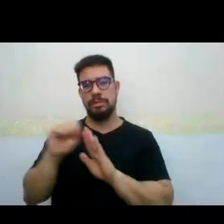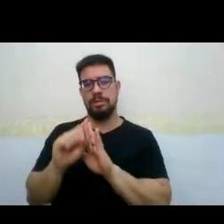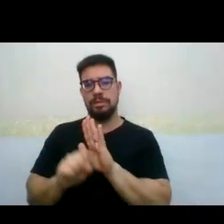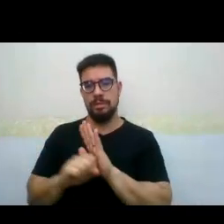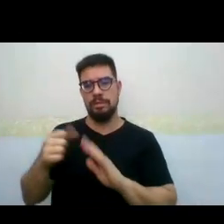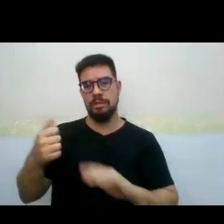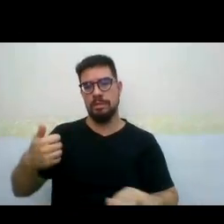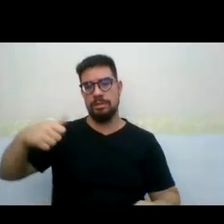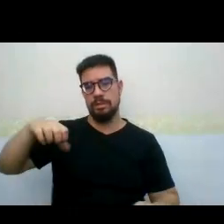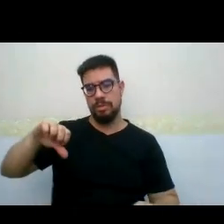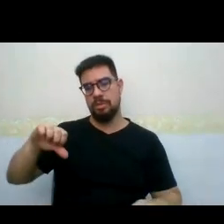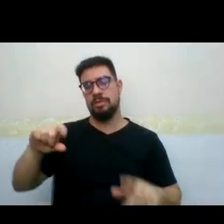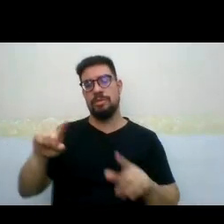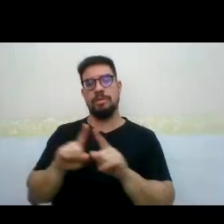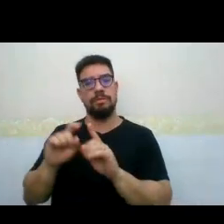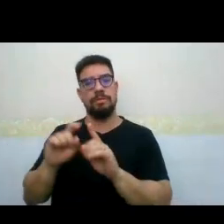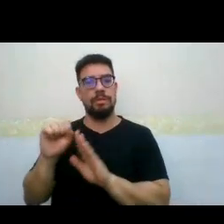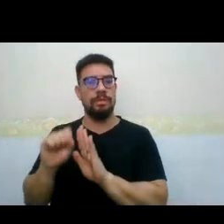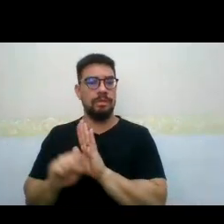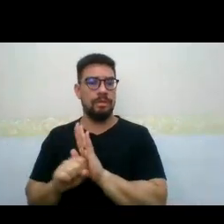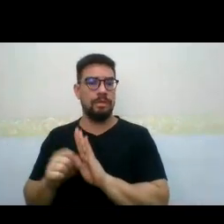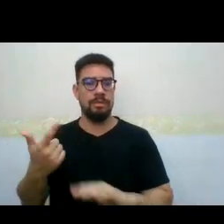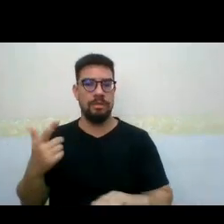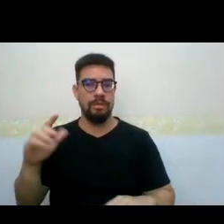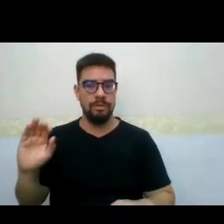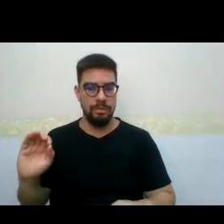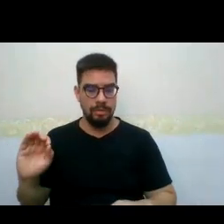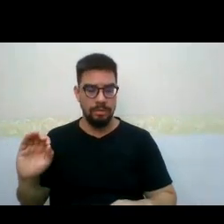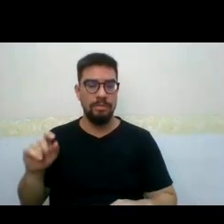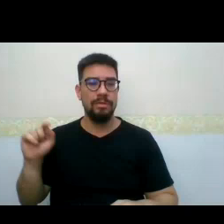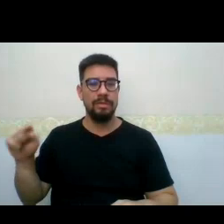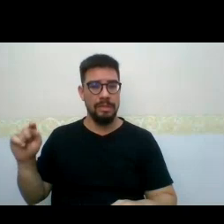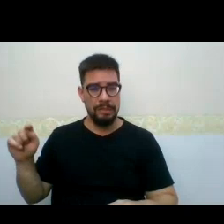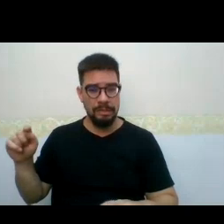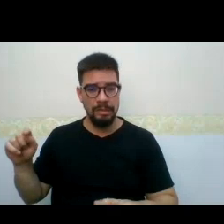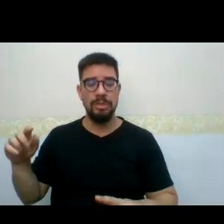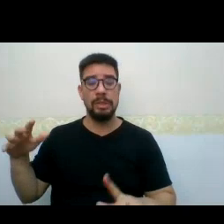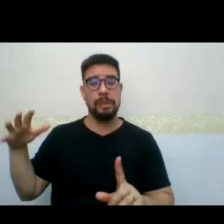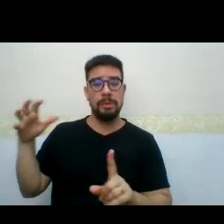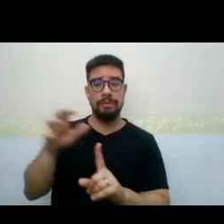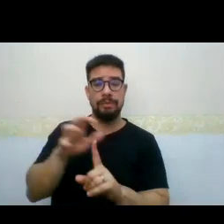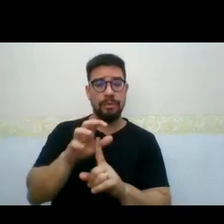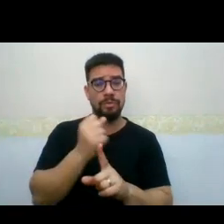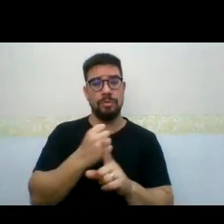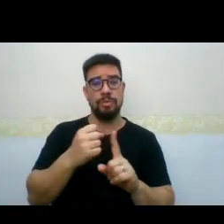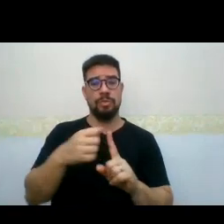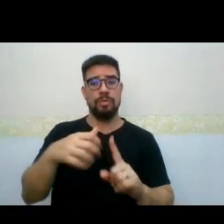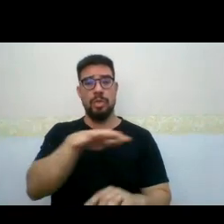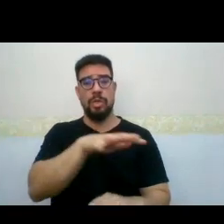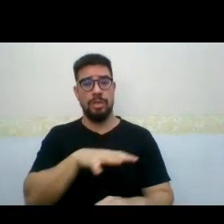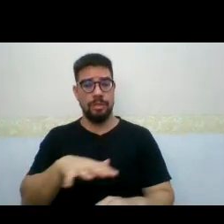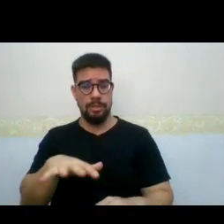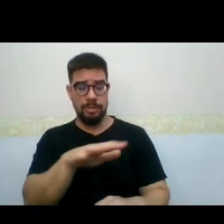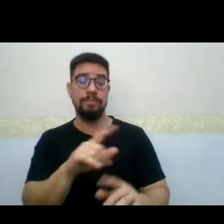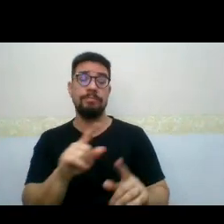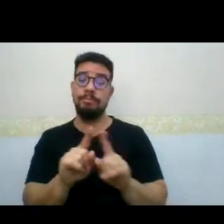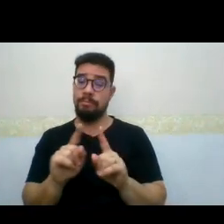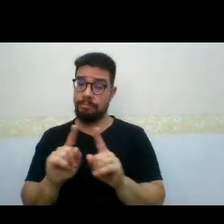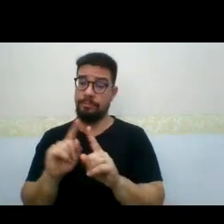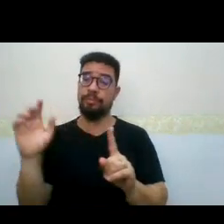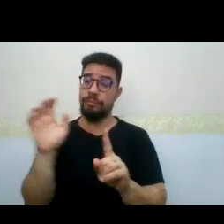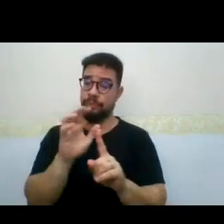XX. Esse paradigma contaminou por muitos anos a sociedade, e em especial a escola, em todos